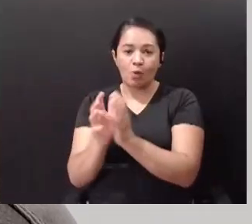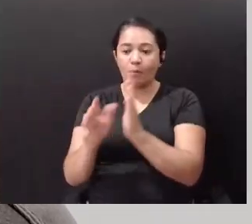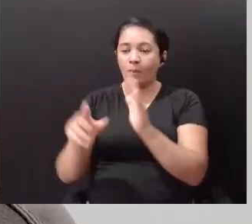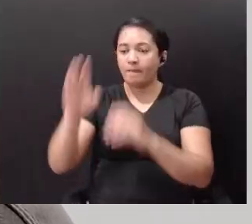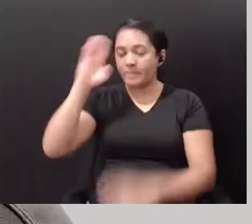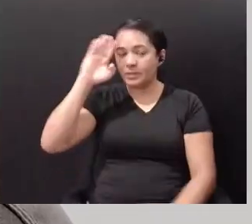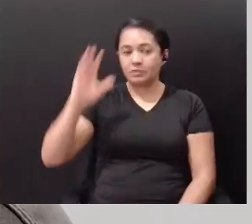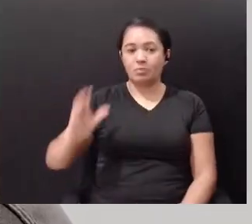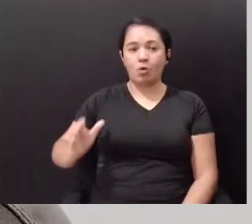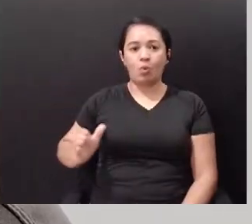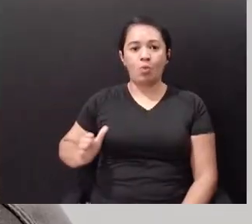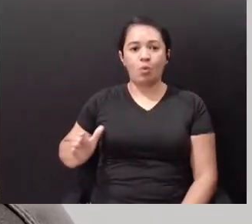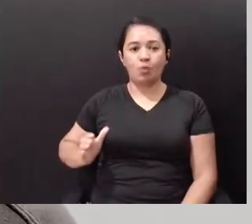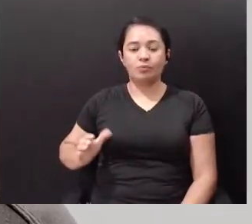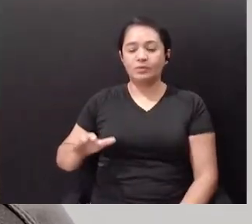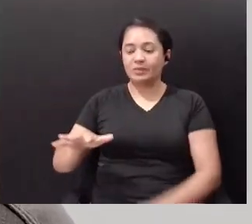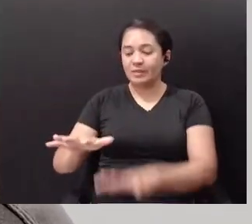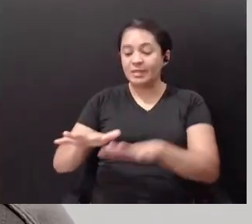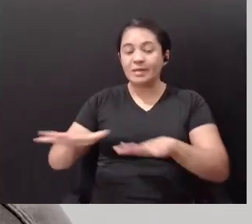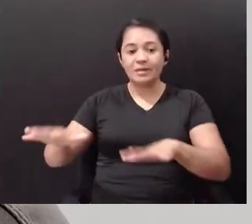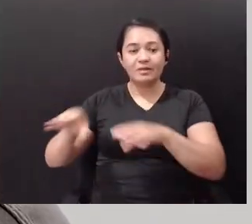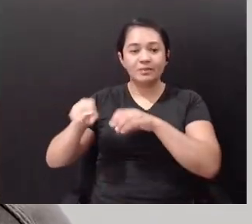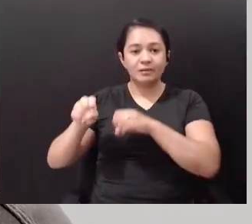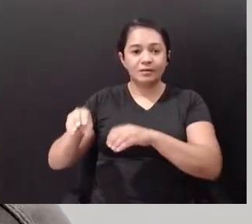essa educação ela vai ter,